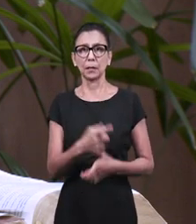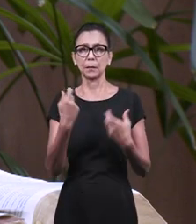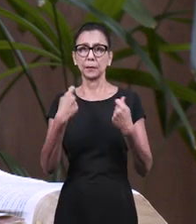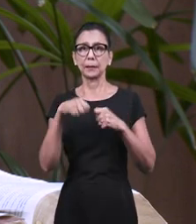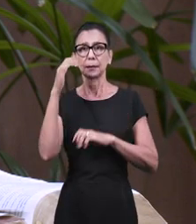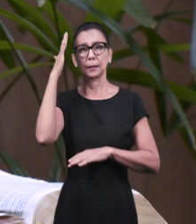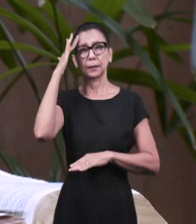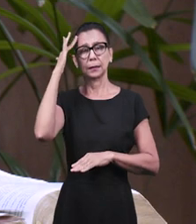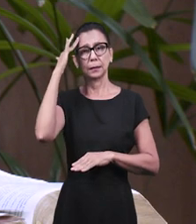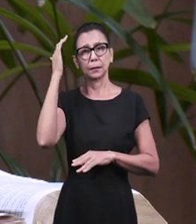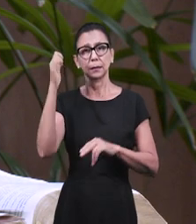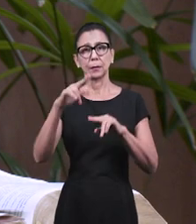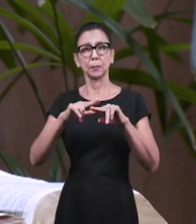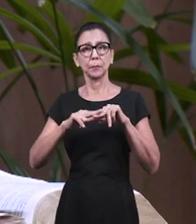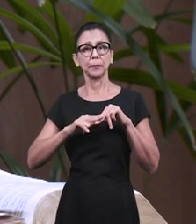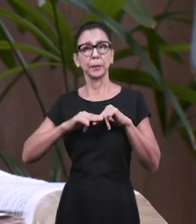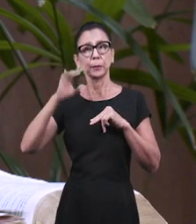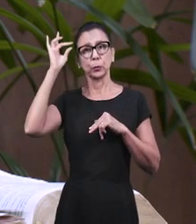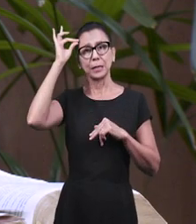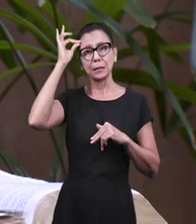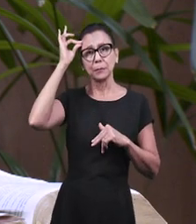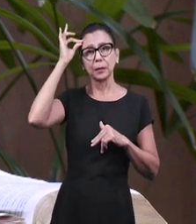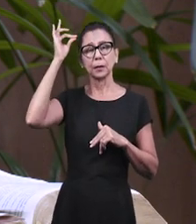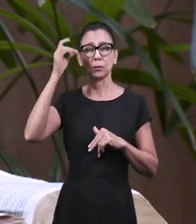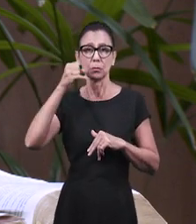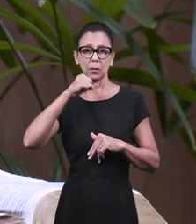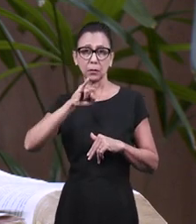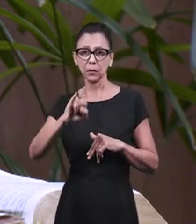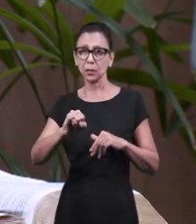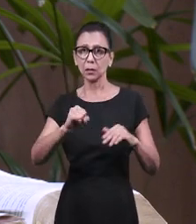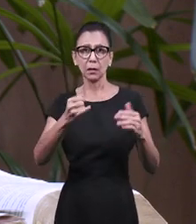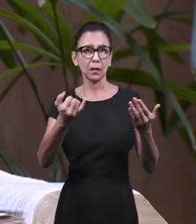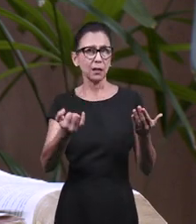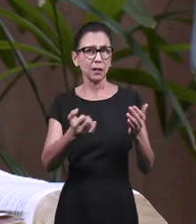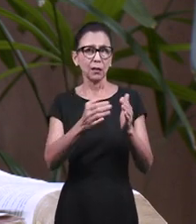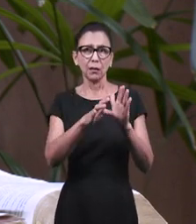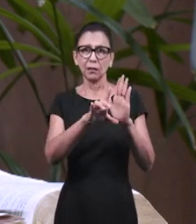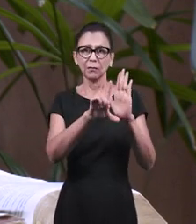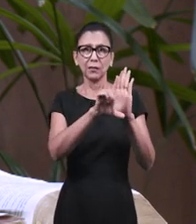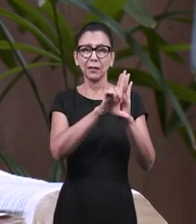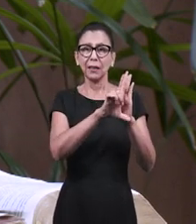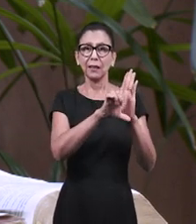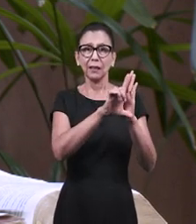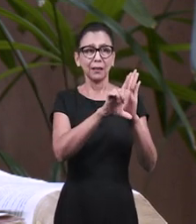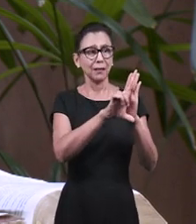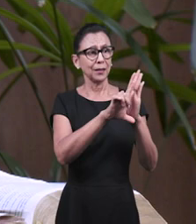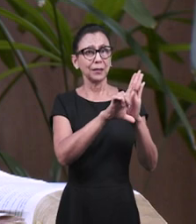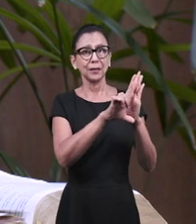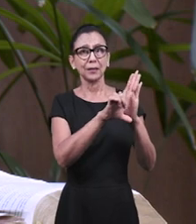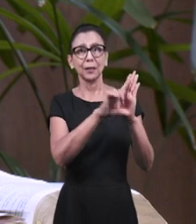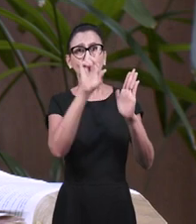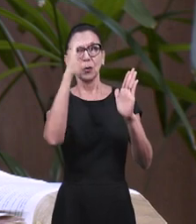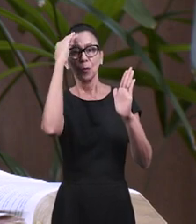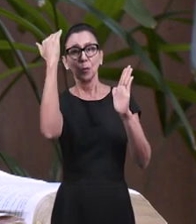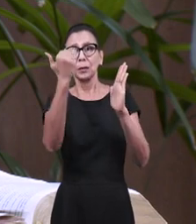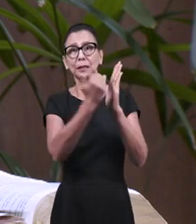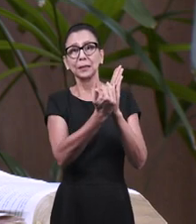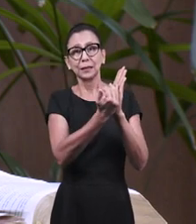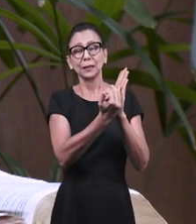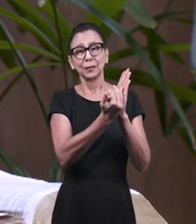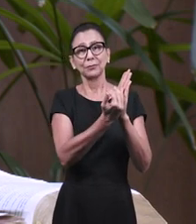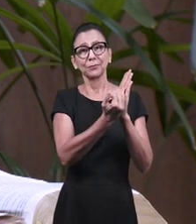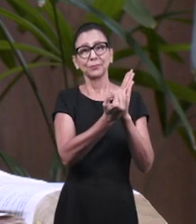ele não pode ser entendido na letra. Se você entender na letra, você vai guardar o sábado, você vai guardar o sétimo dia, você vai guardar, se você entender na